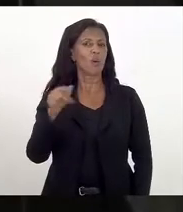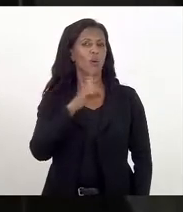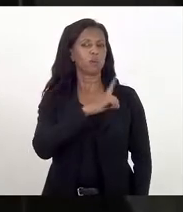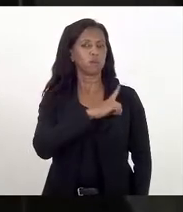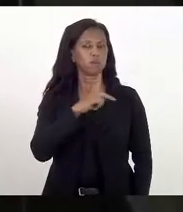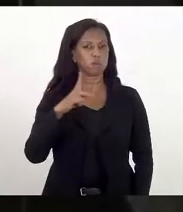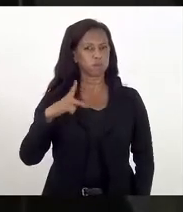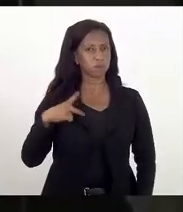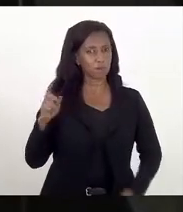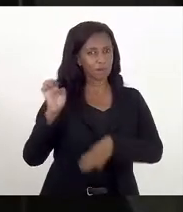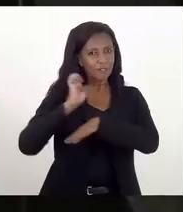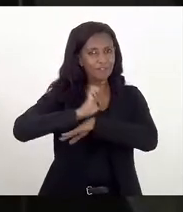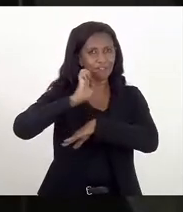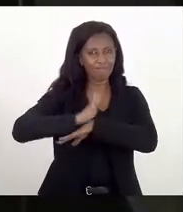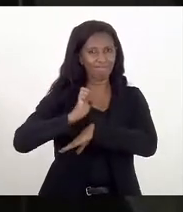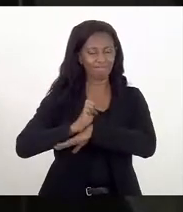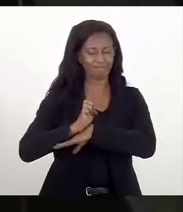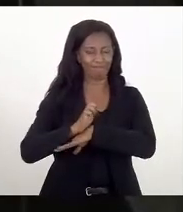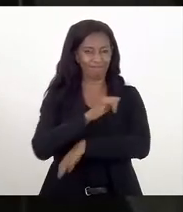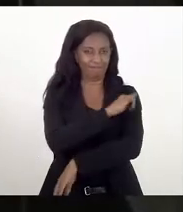Janeiro,